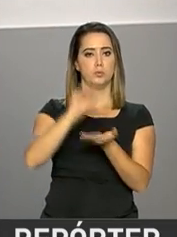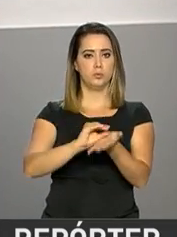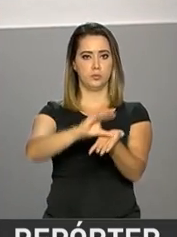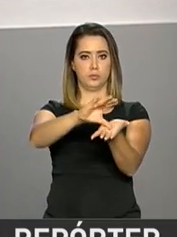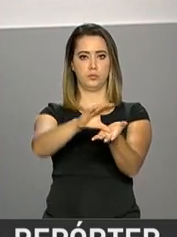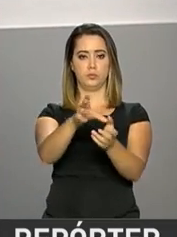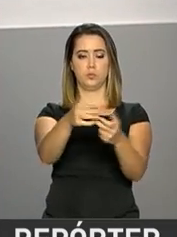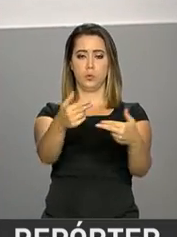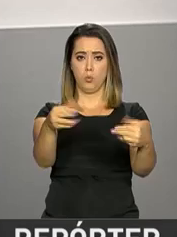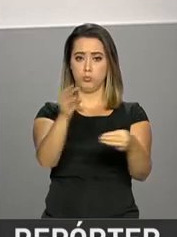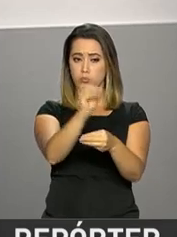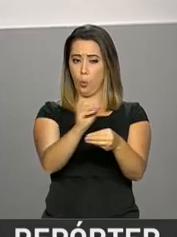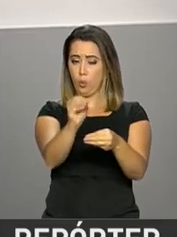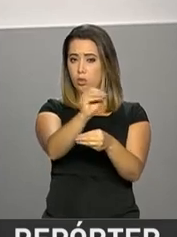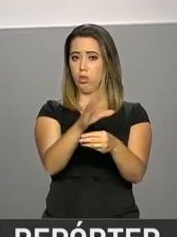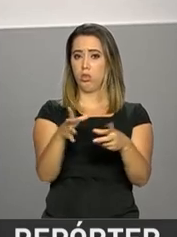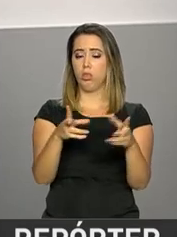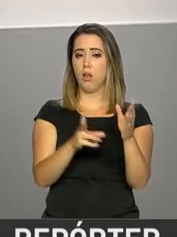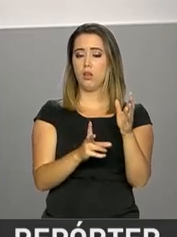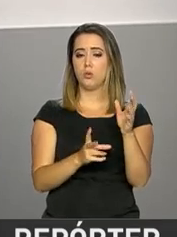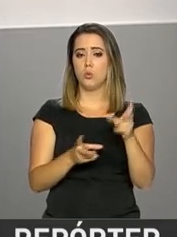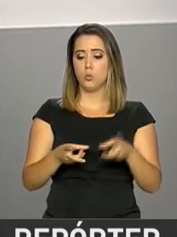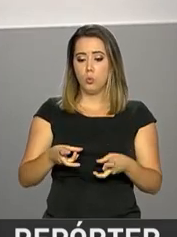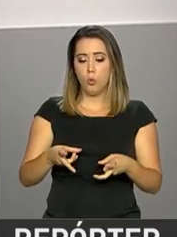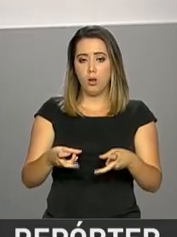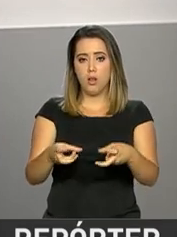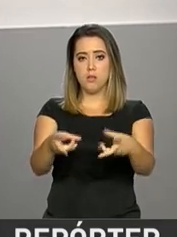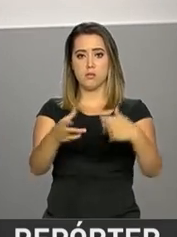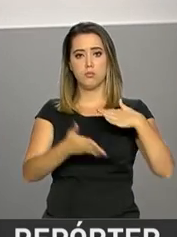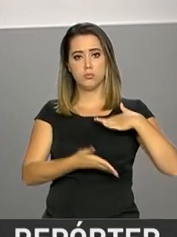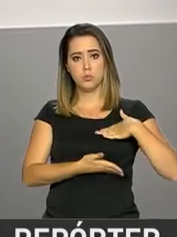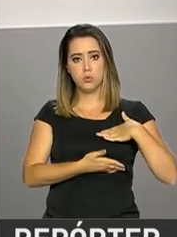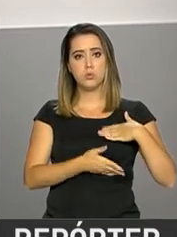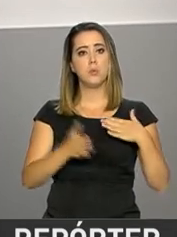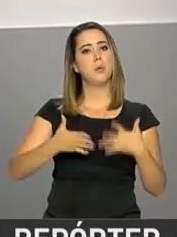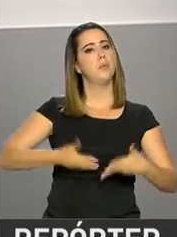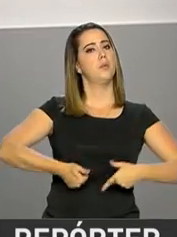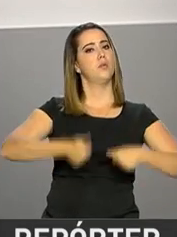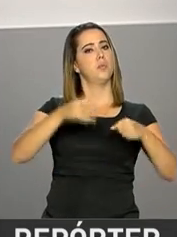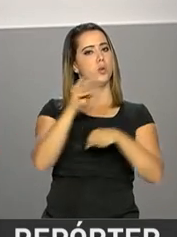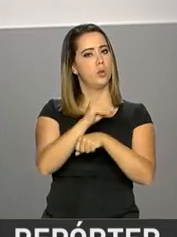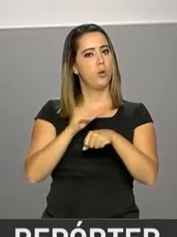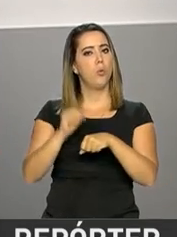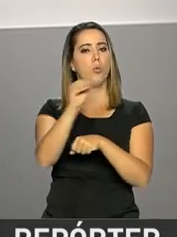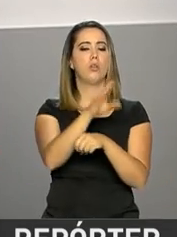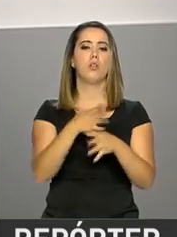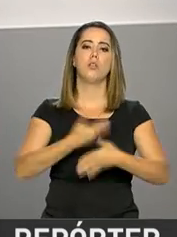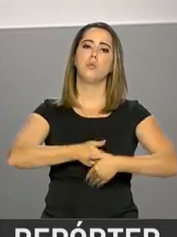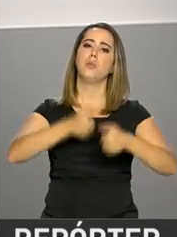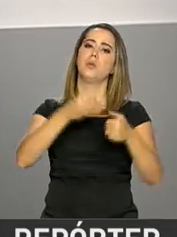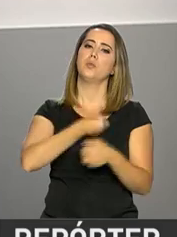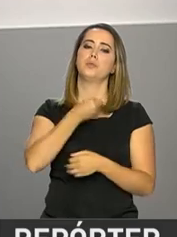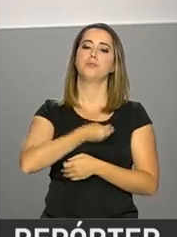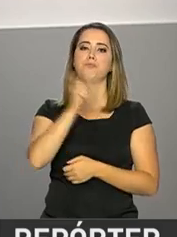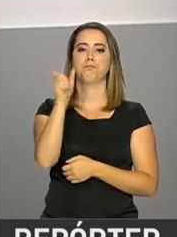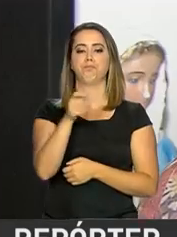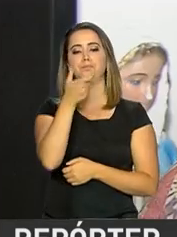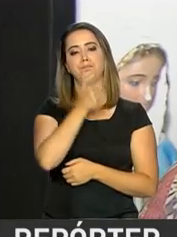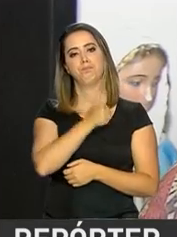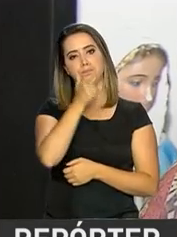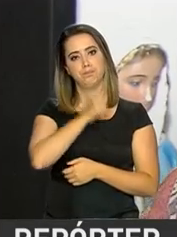equipamentos que fazem o diagnóstico do câncer de mama para melhorar o tratamento e dar mais qualidade de vida às